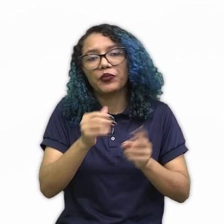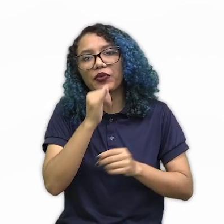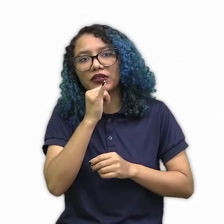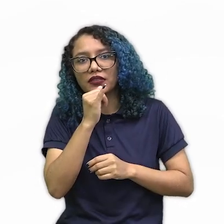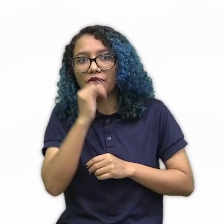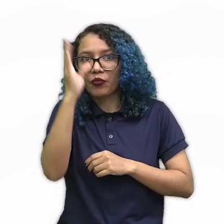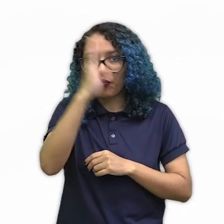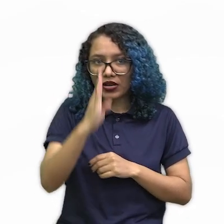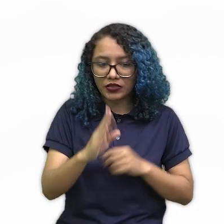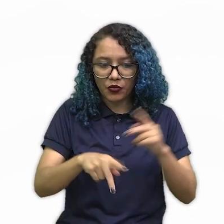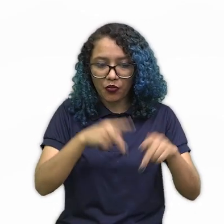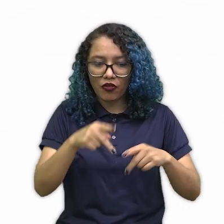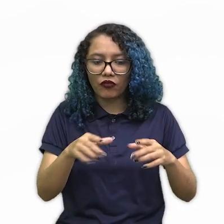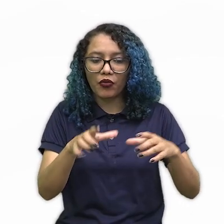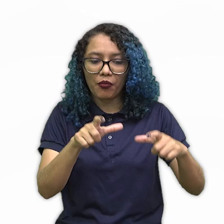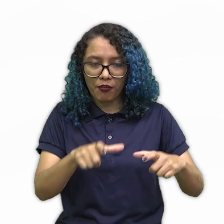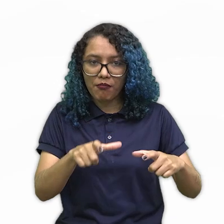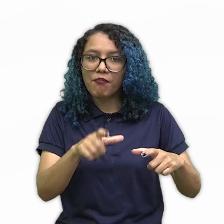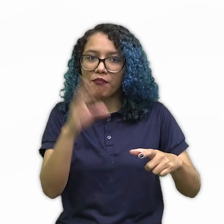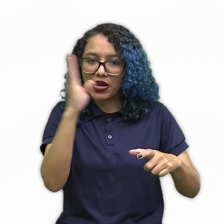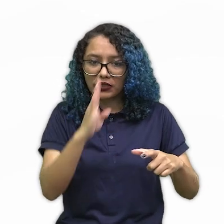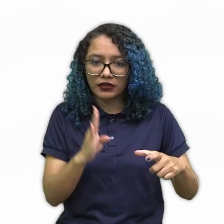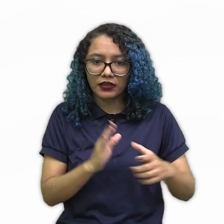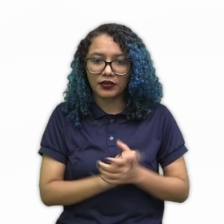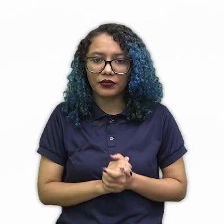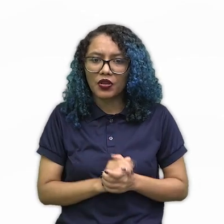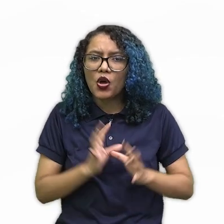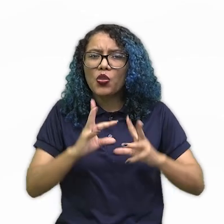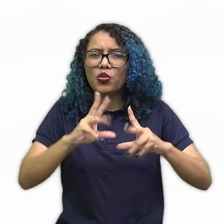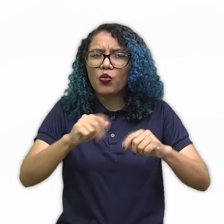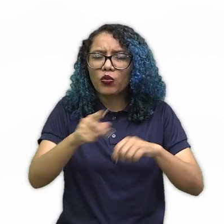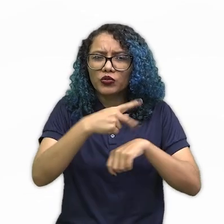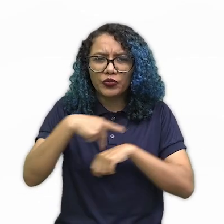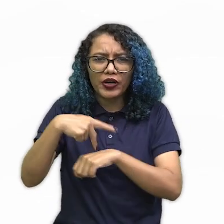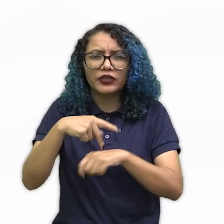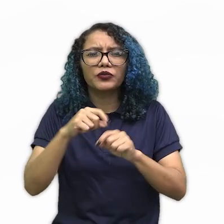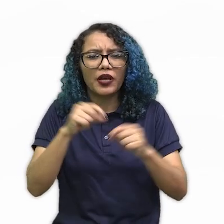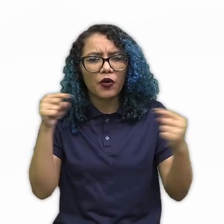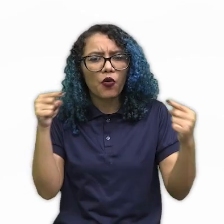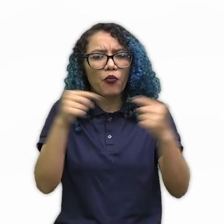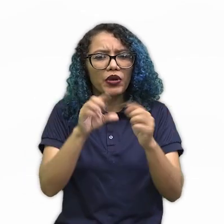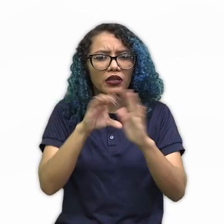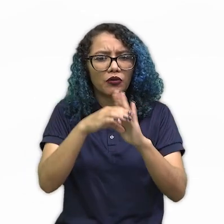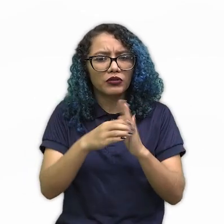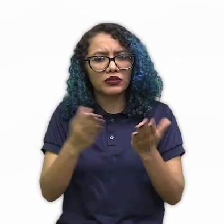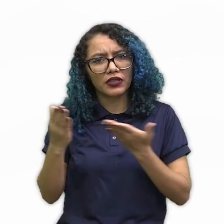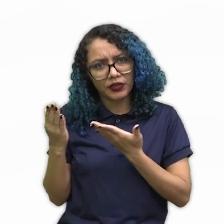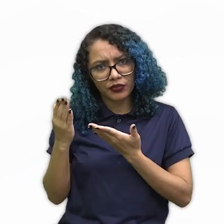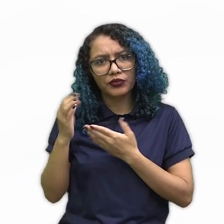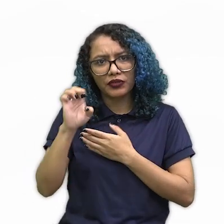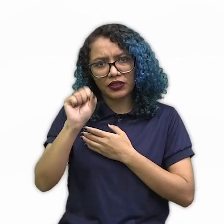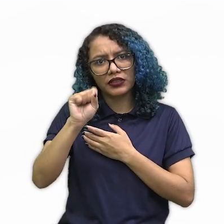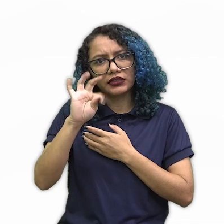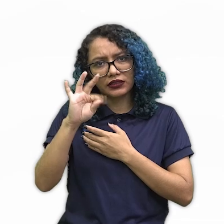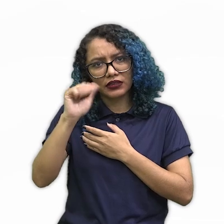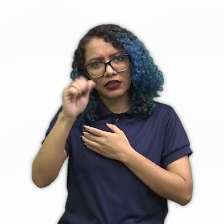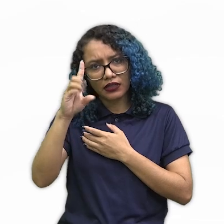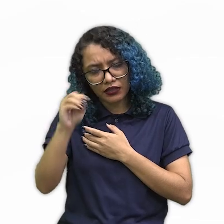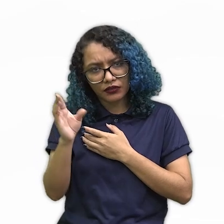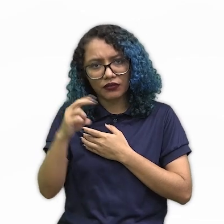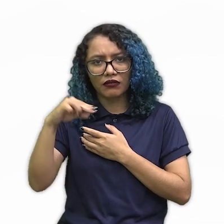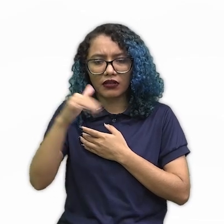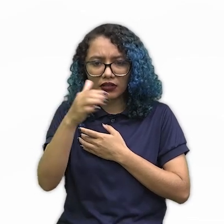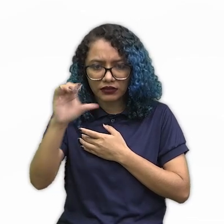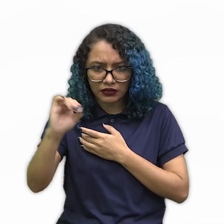afirmar que todas as sociedades modernas são Estados-nações. O Brasil é um Estado-nação, certo? Estão organizadas